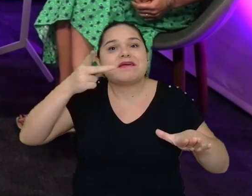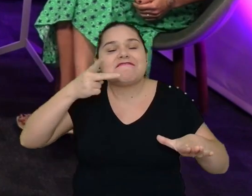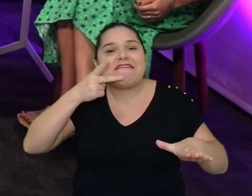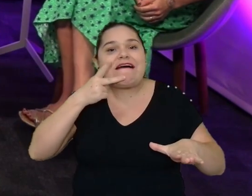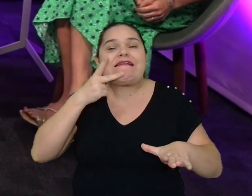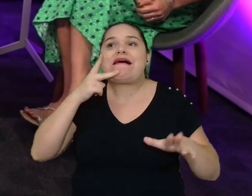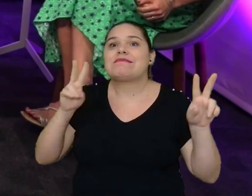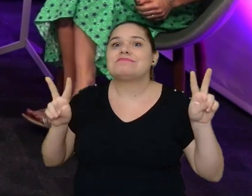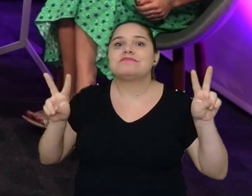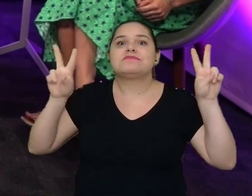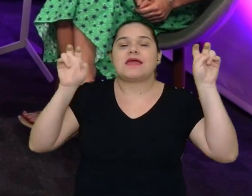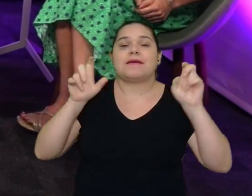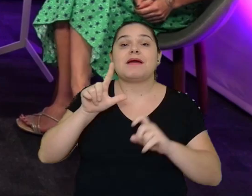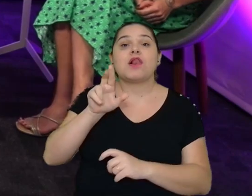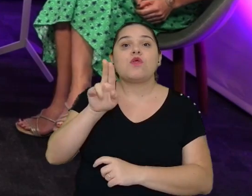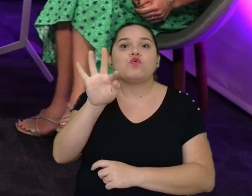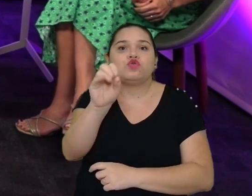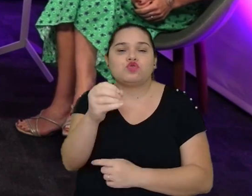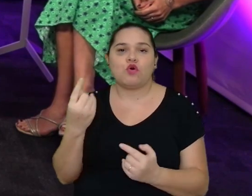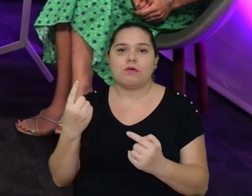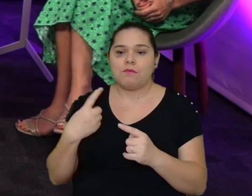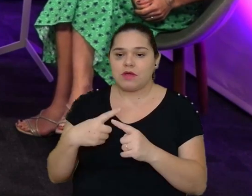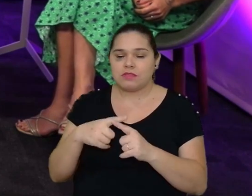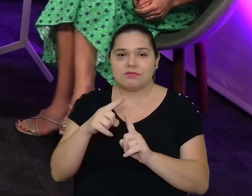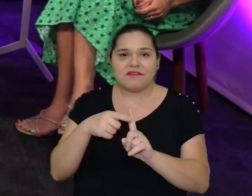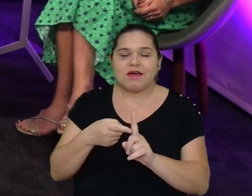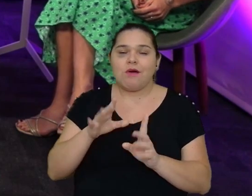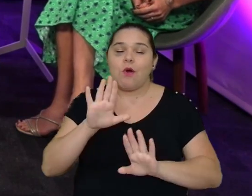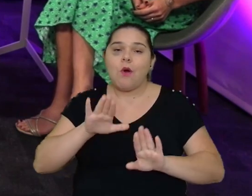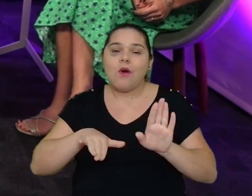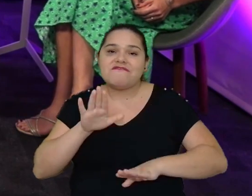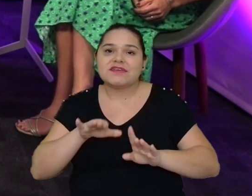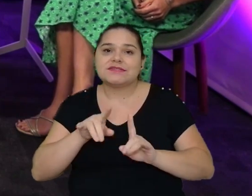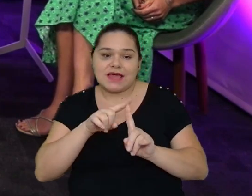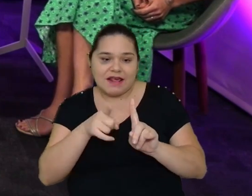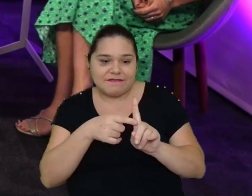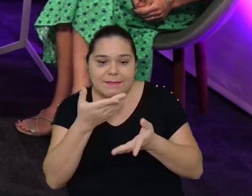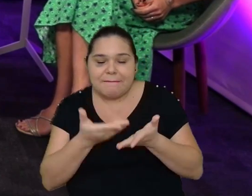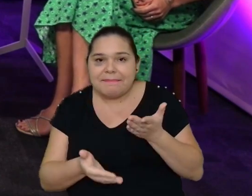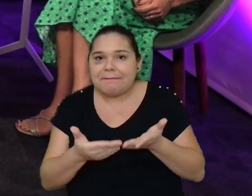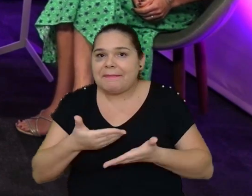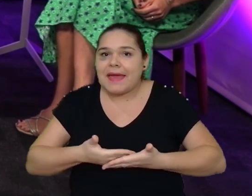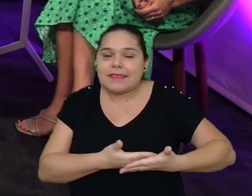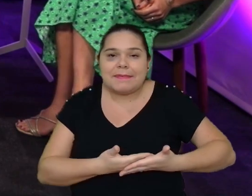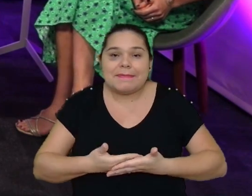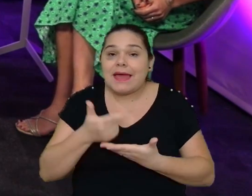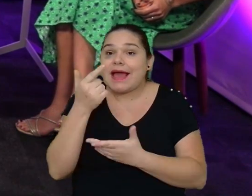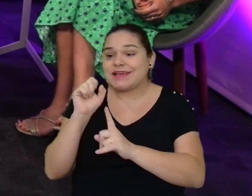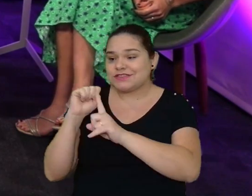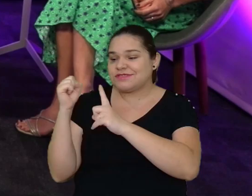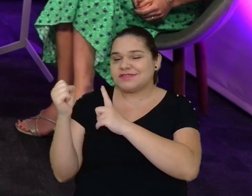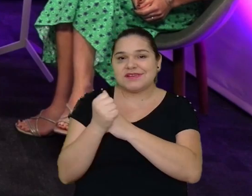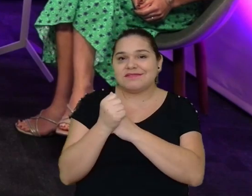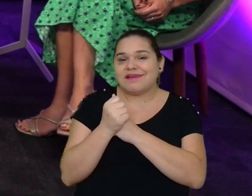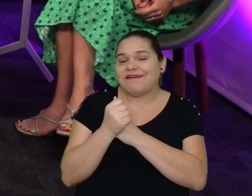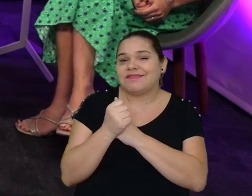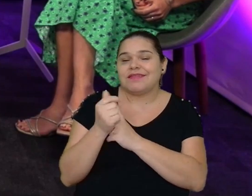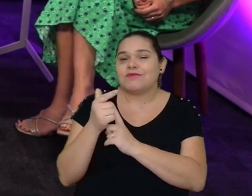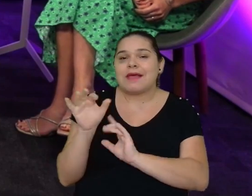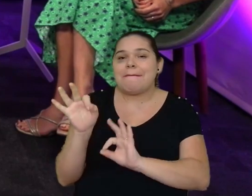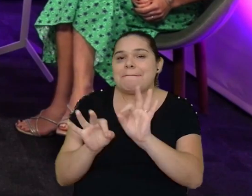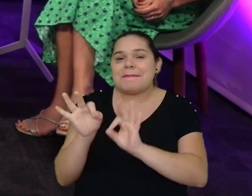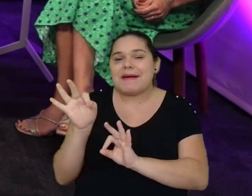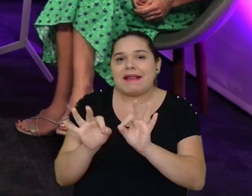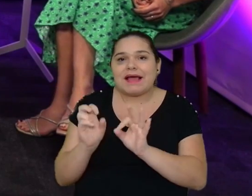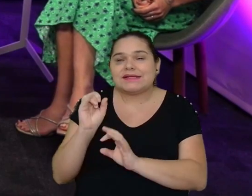ela até eventualmente engravida e perde esse bebê. Não tem, a sociedade está muito preparada para lidar, se alguém, Deus me livre, perde um